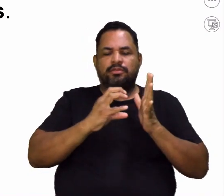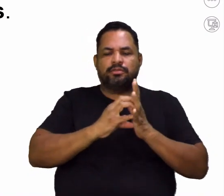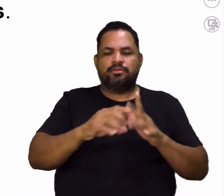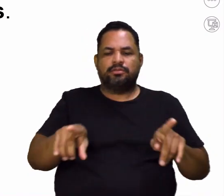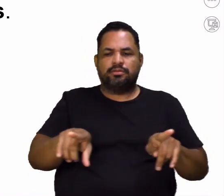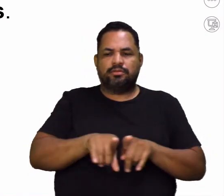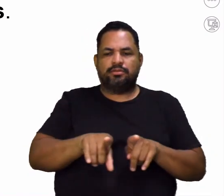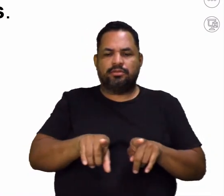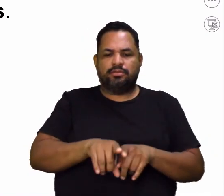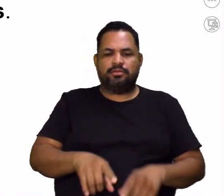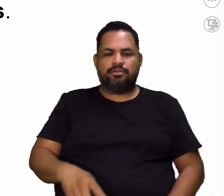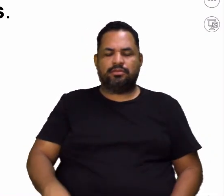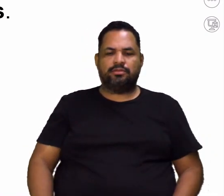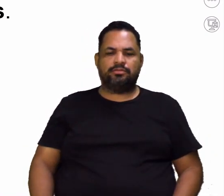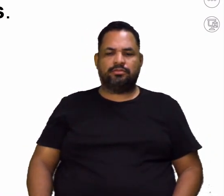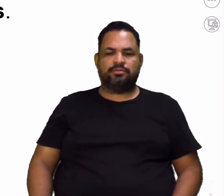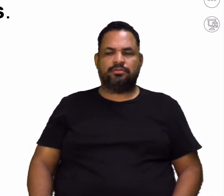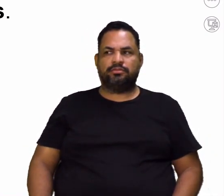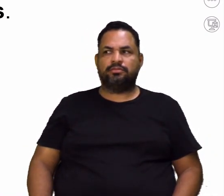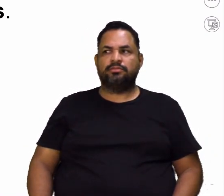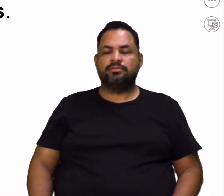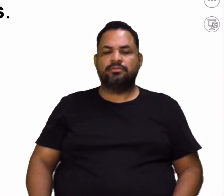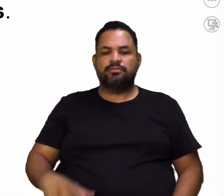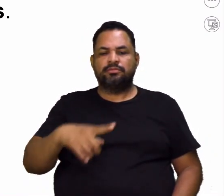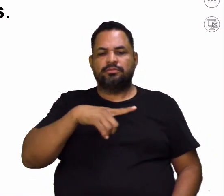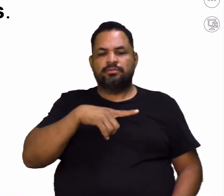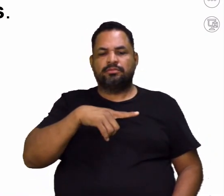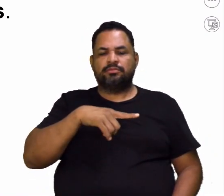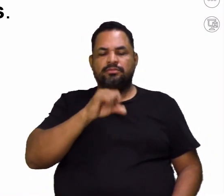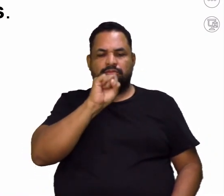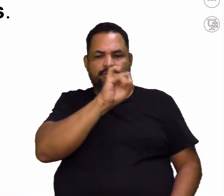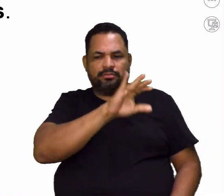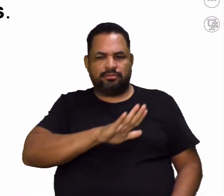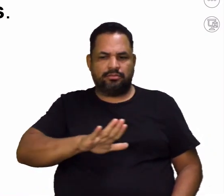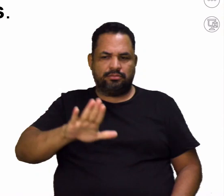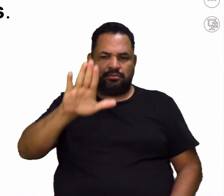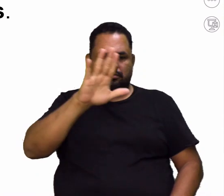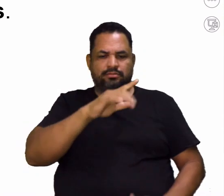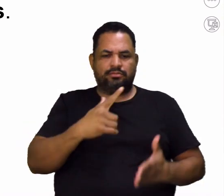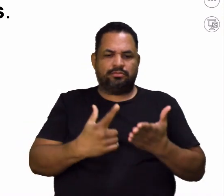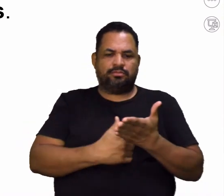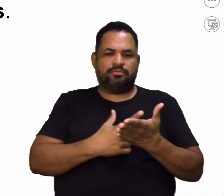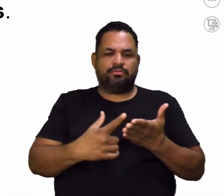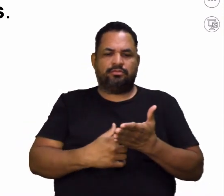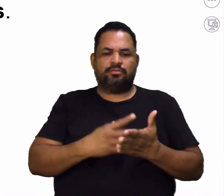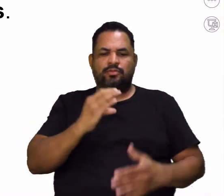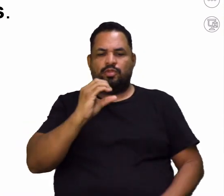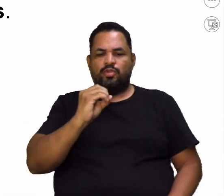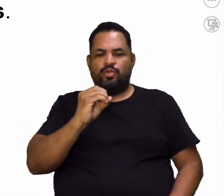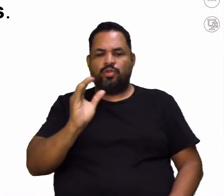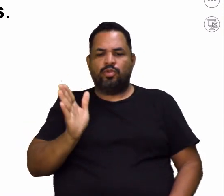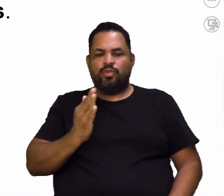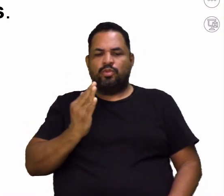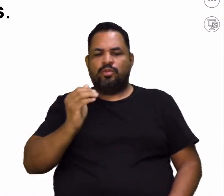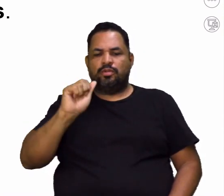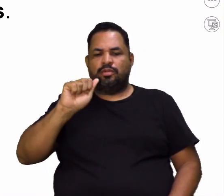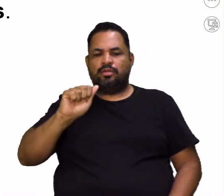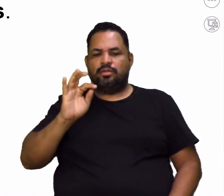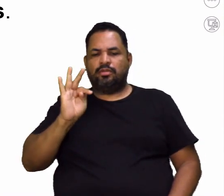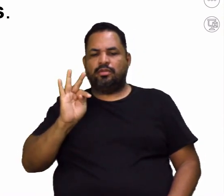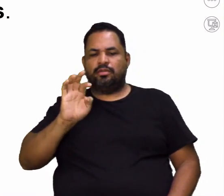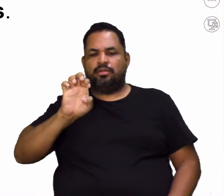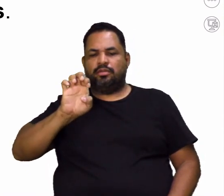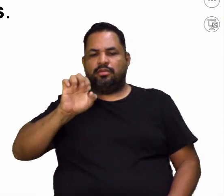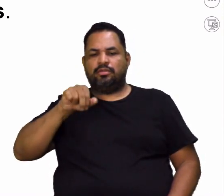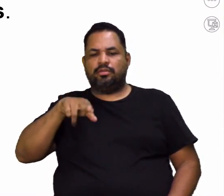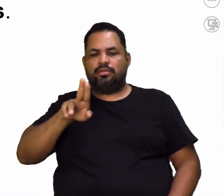aqui eu trouxe a imagem né da obra O Ateneu um né um